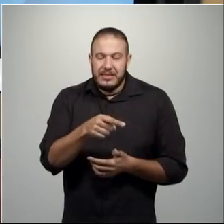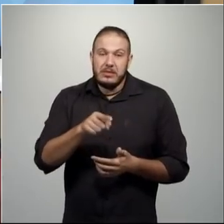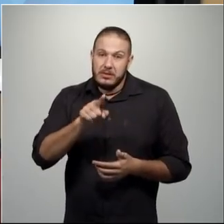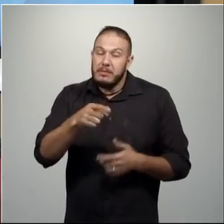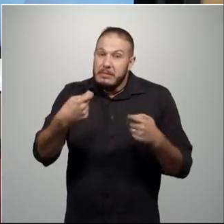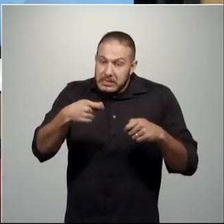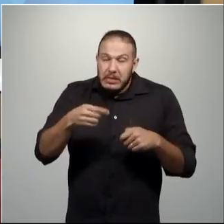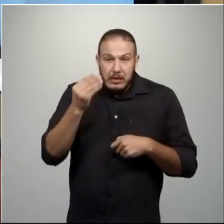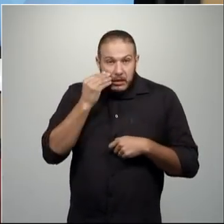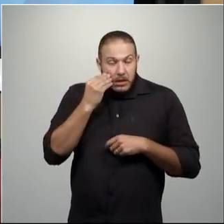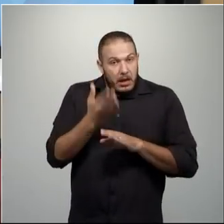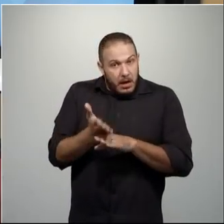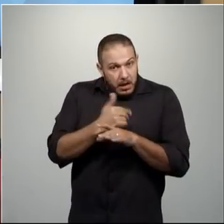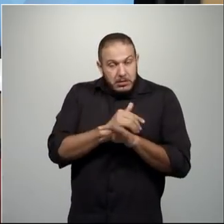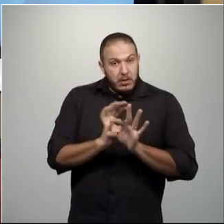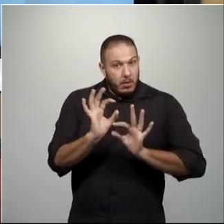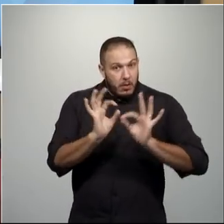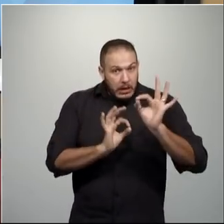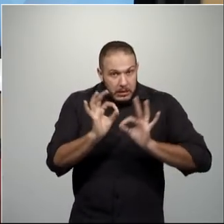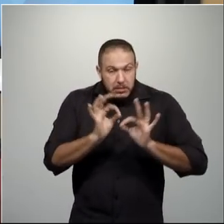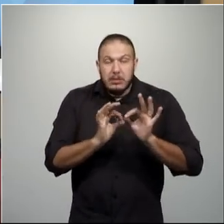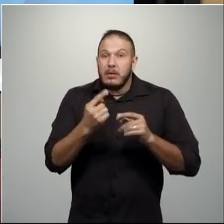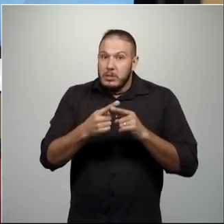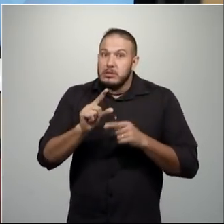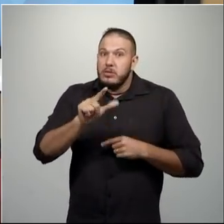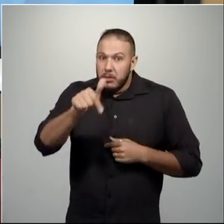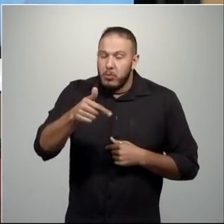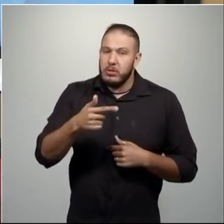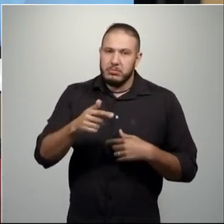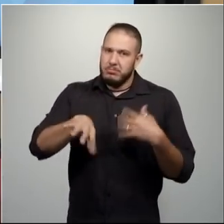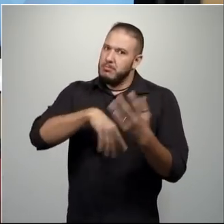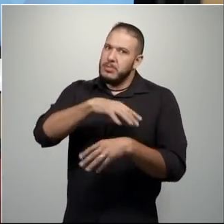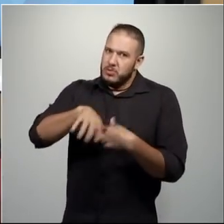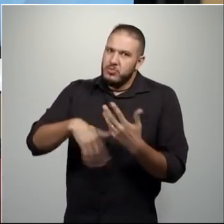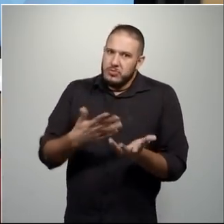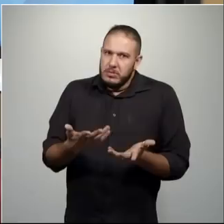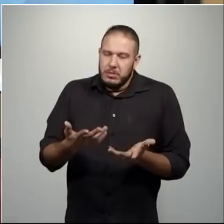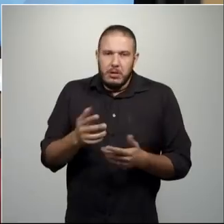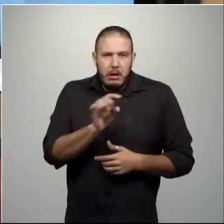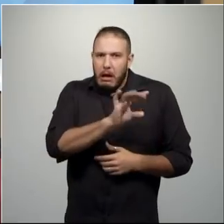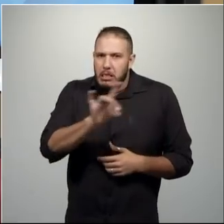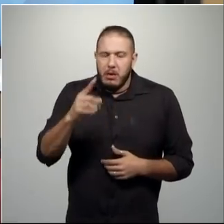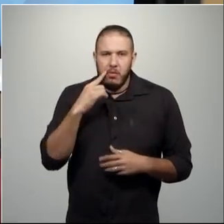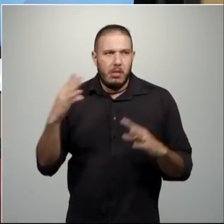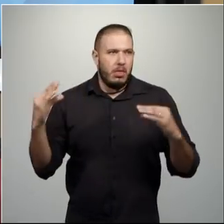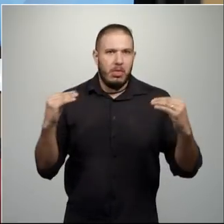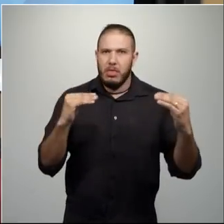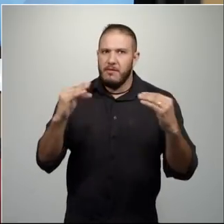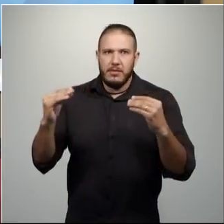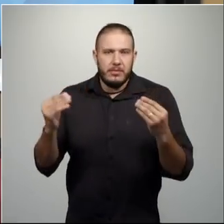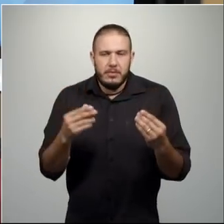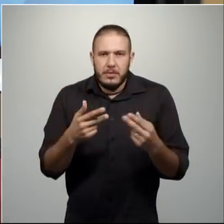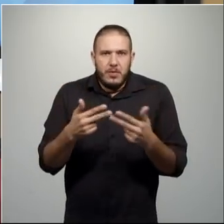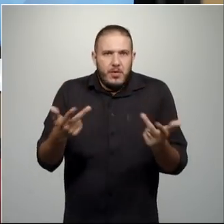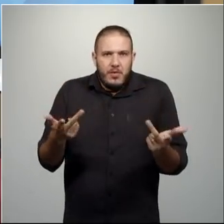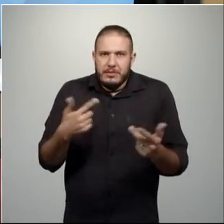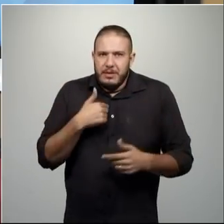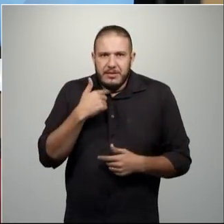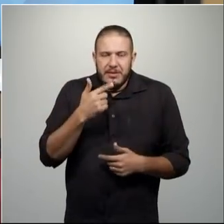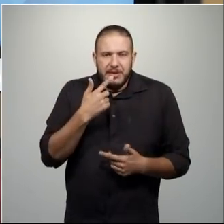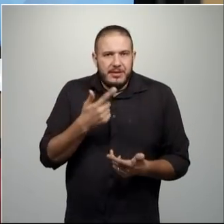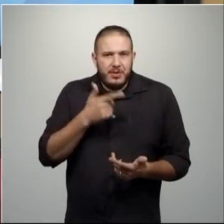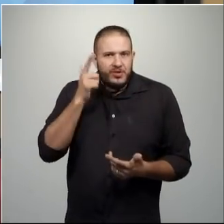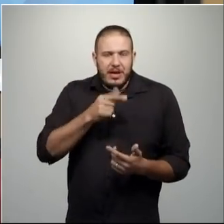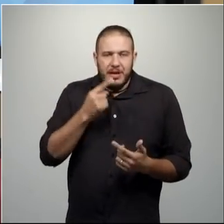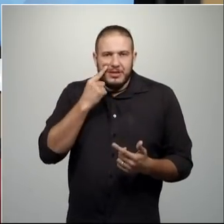tentar organizar de alguma forma porque senão fica bagunça enfim cada um fala uma coisa e ninguém chega